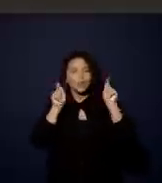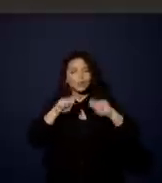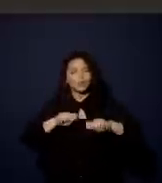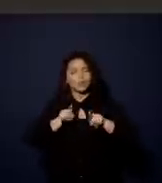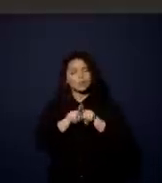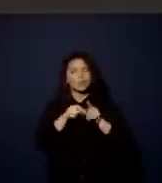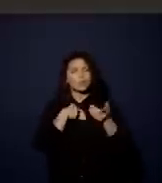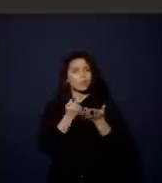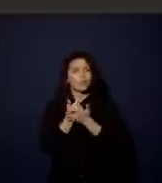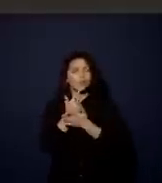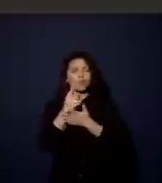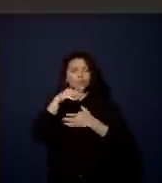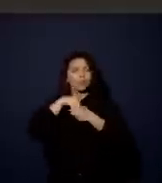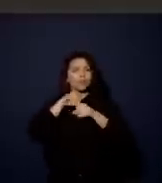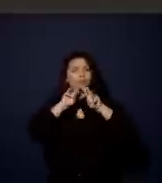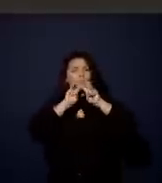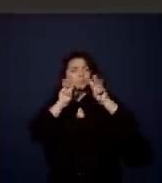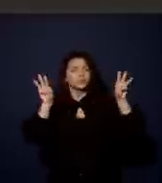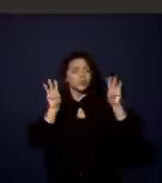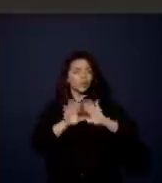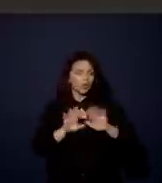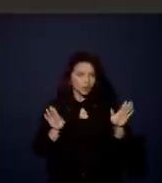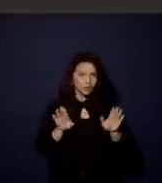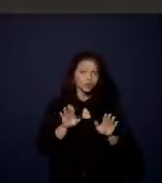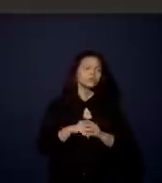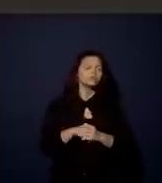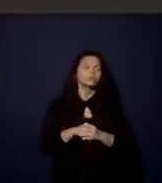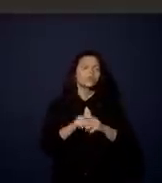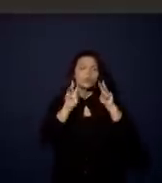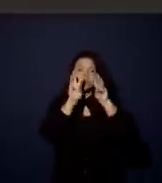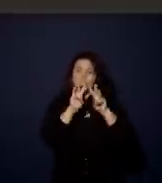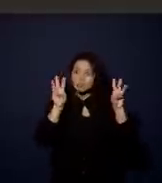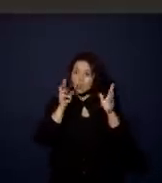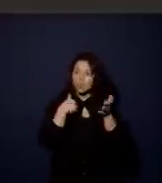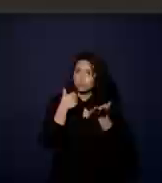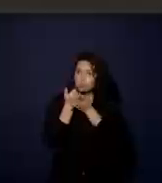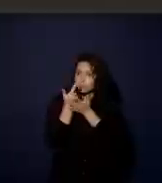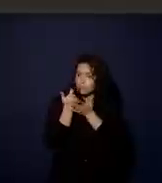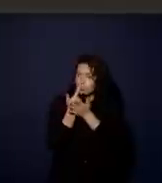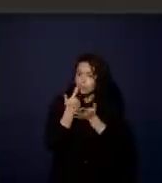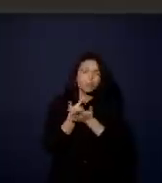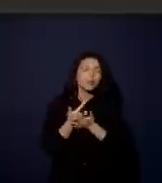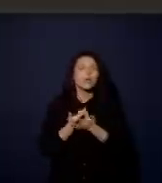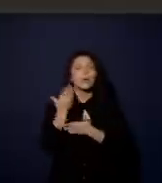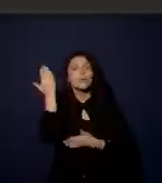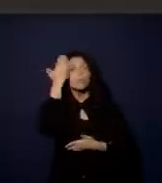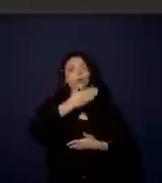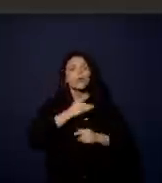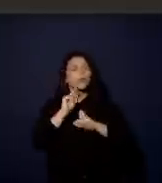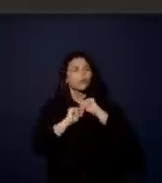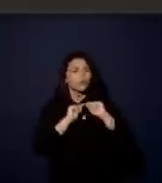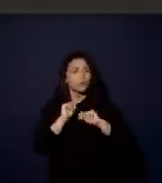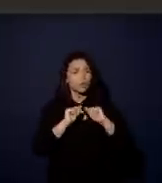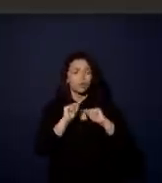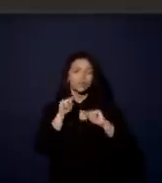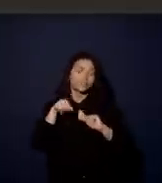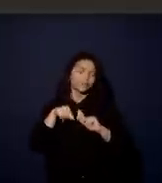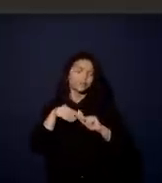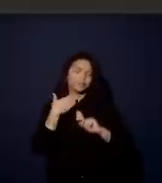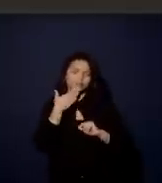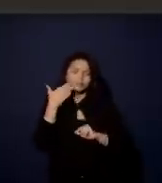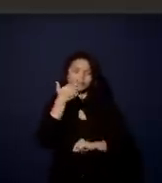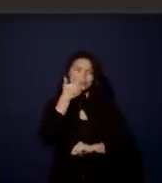e-commerce traz e que muitos provaram aí durante esse período ela é superior né